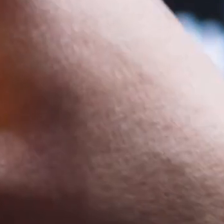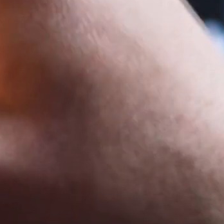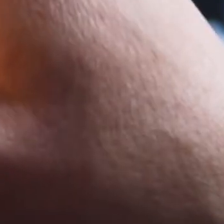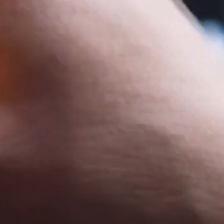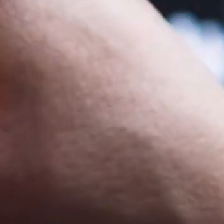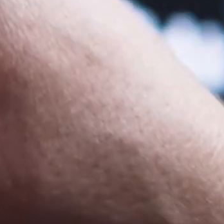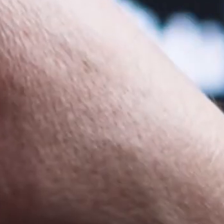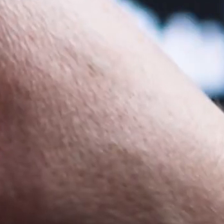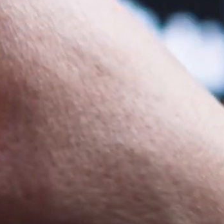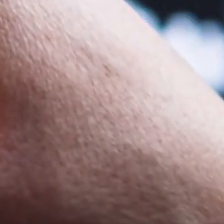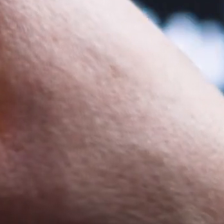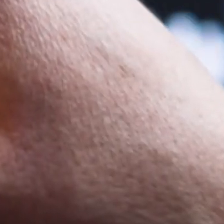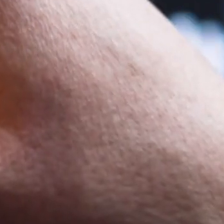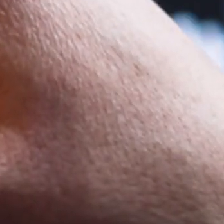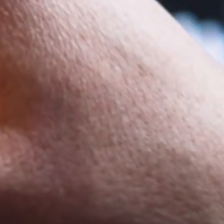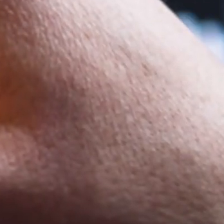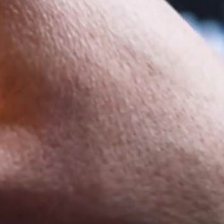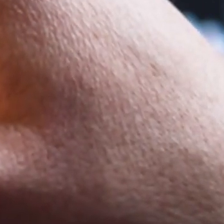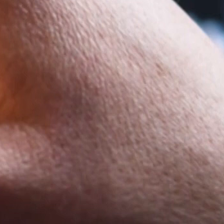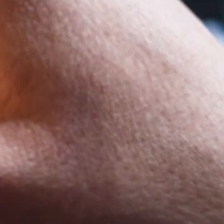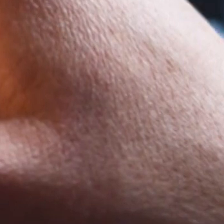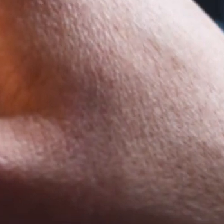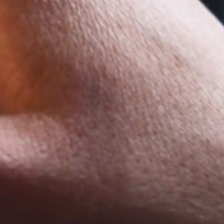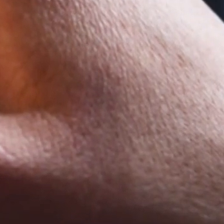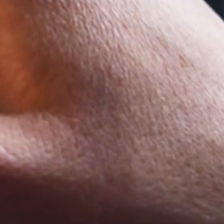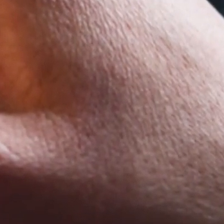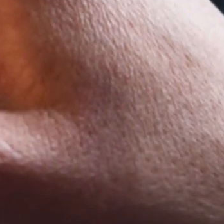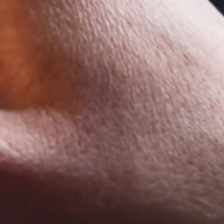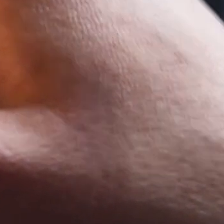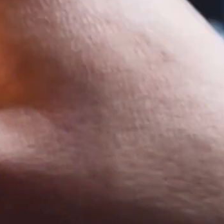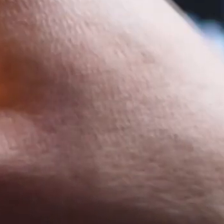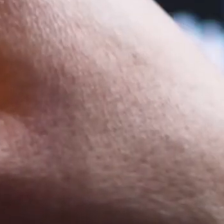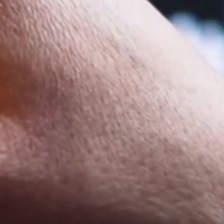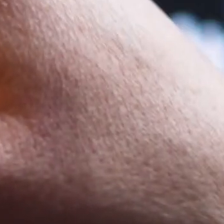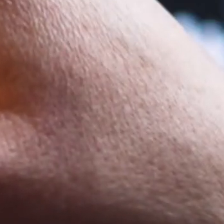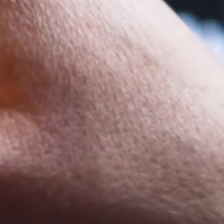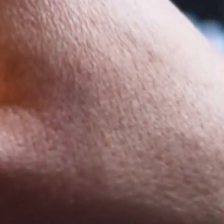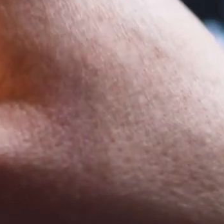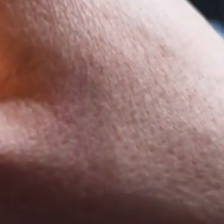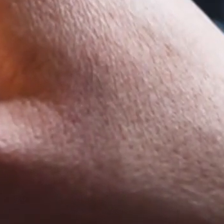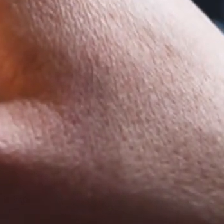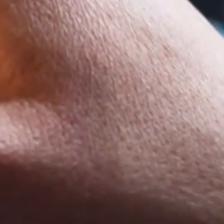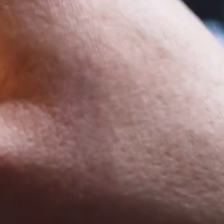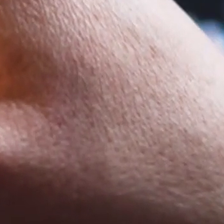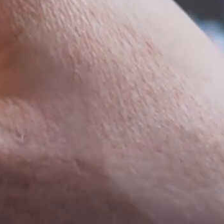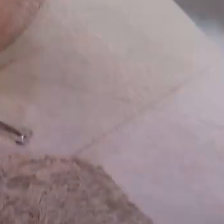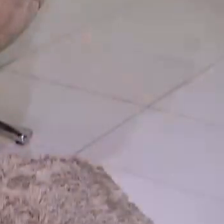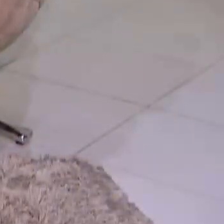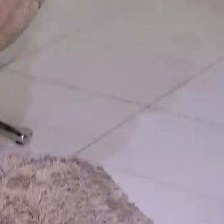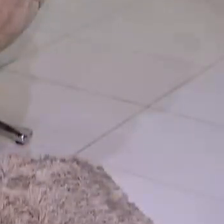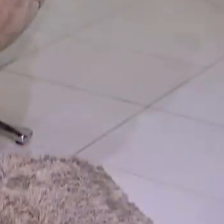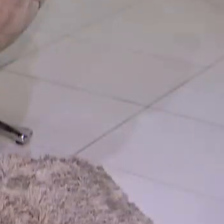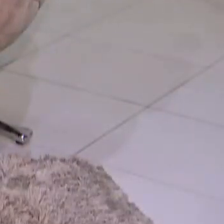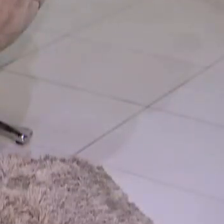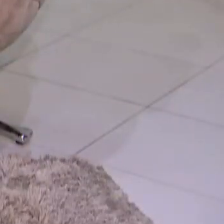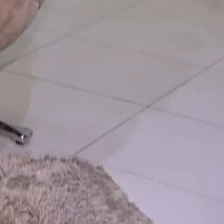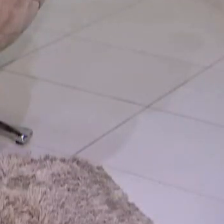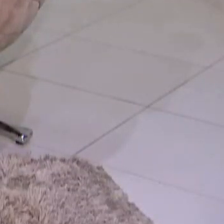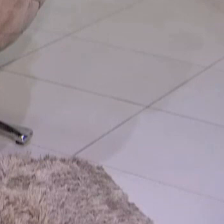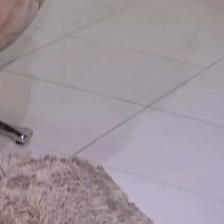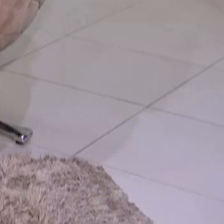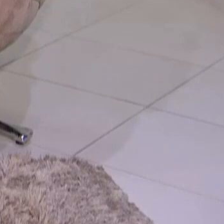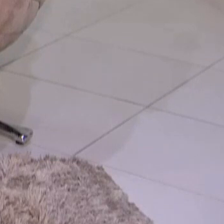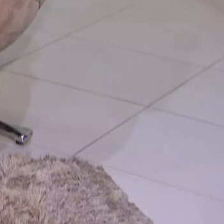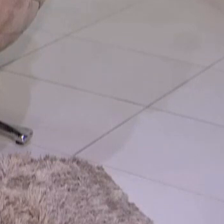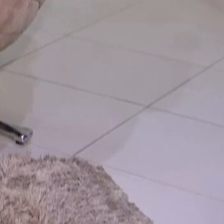acho mais importante você entender o teu orçamento, e aí cada um tem um jeito